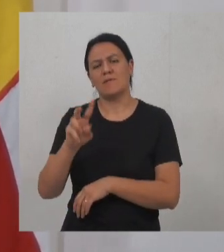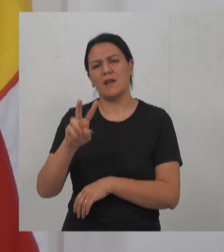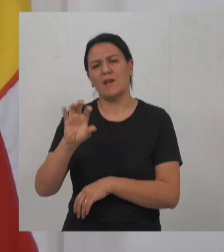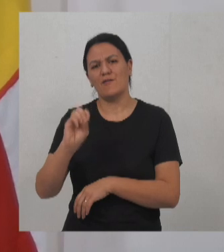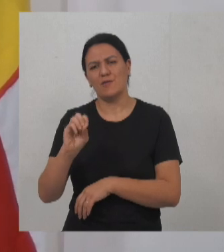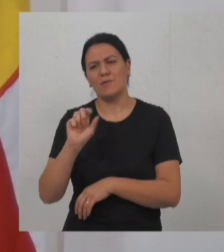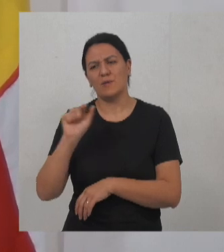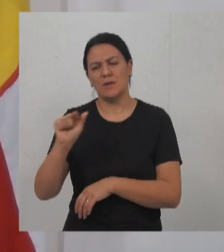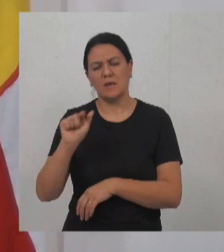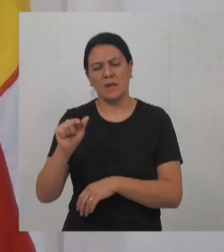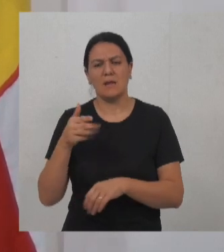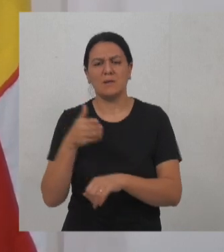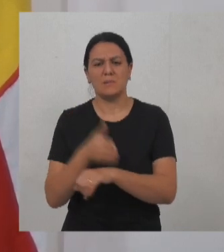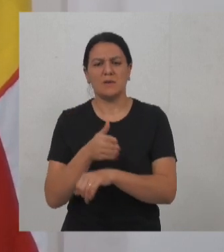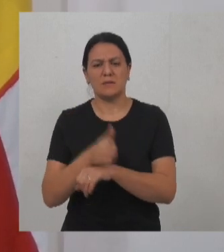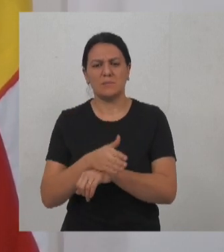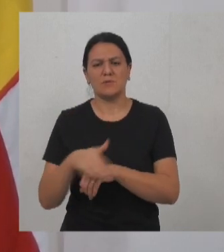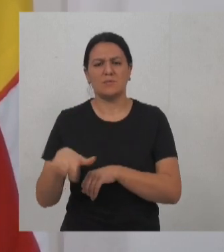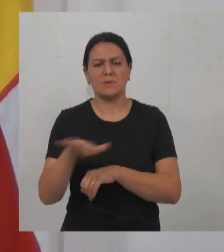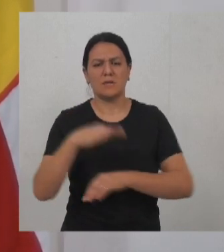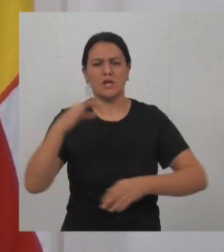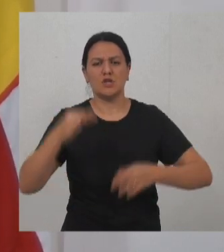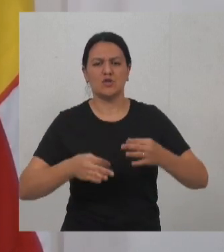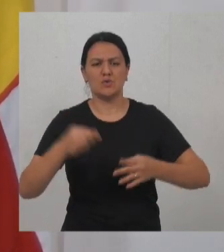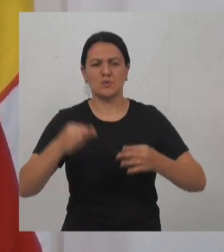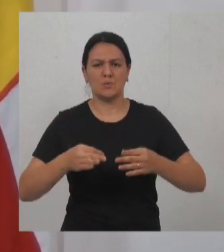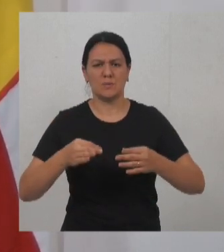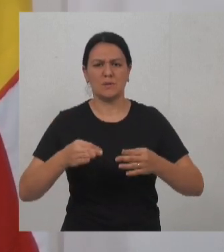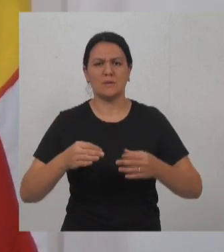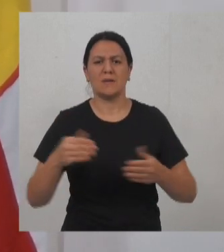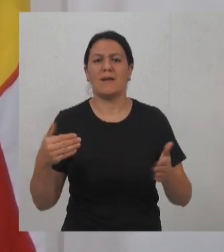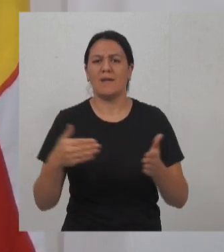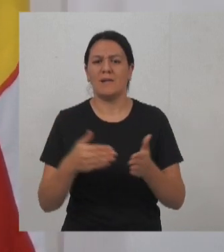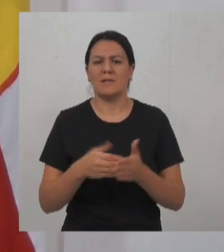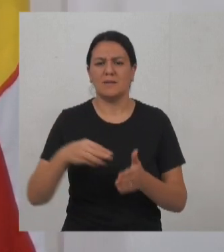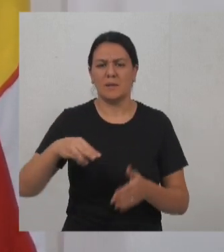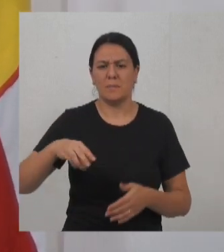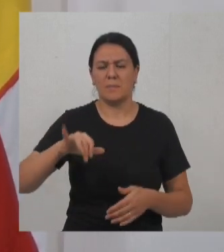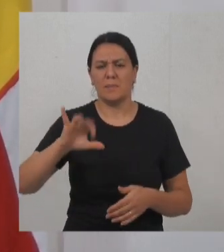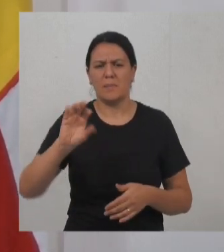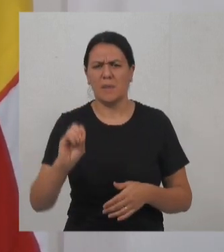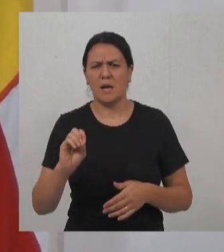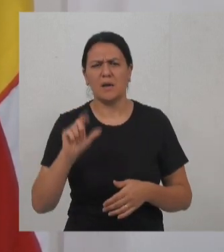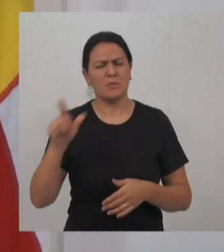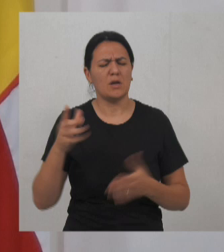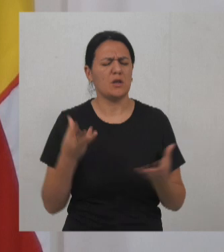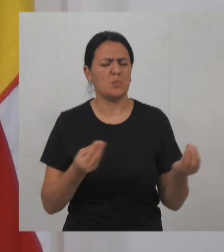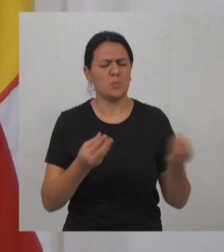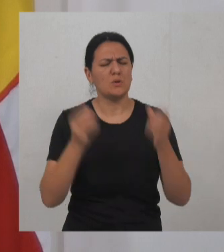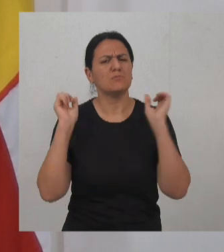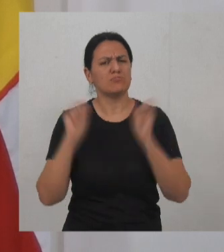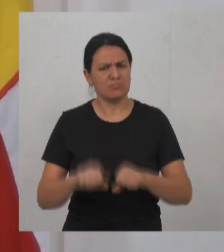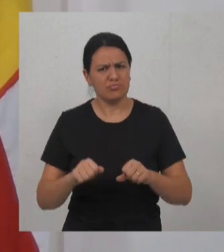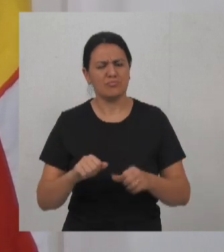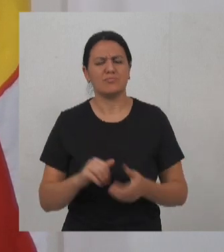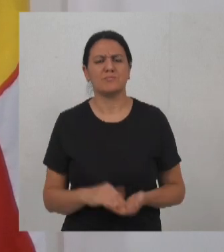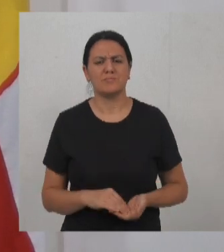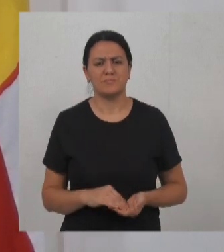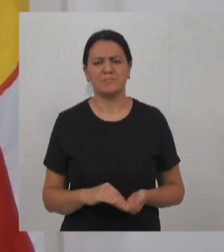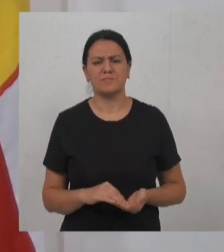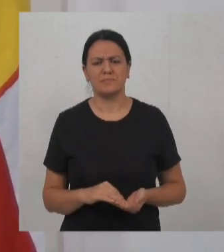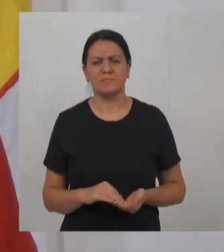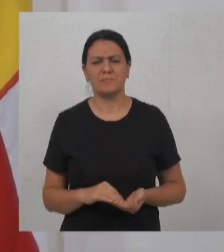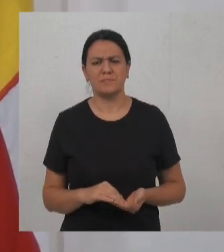integrante do Pleno na condição de jurista lá no tribunal, até maio último, com muita competência. Cumprimento Vossa Excelência também